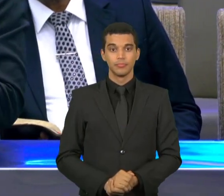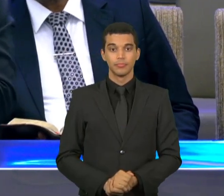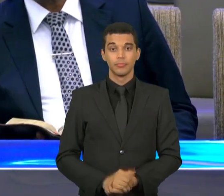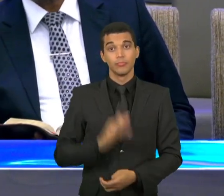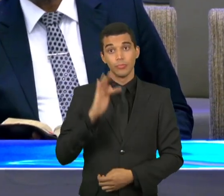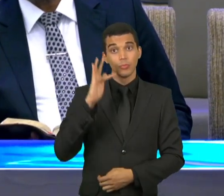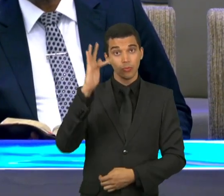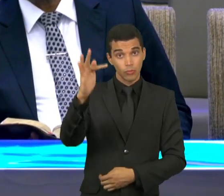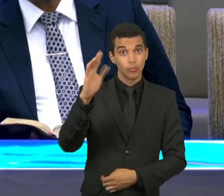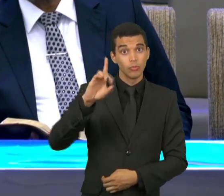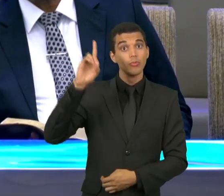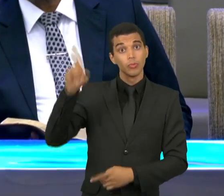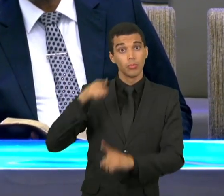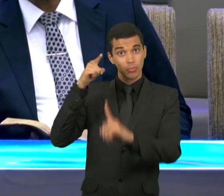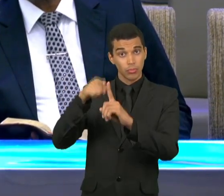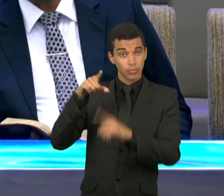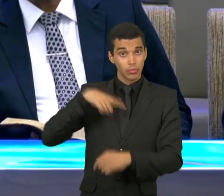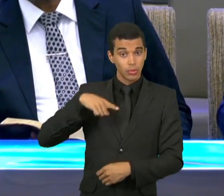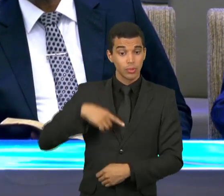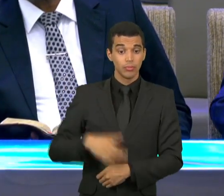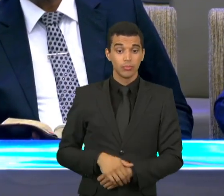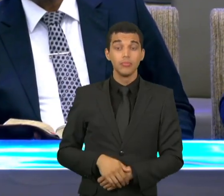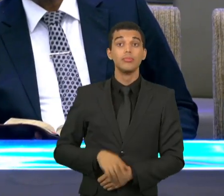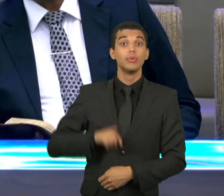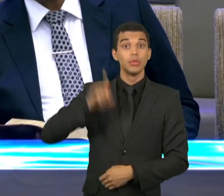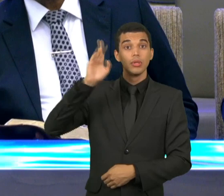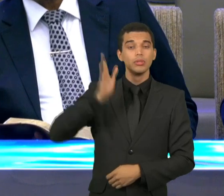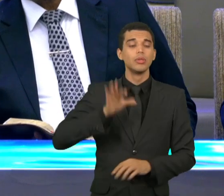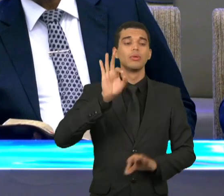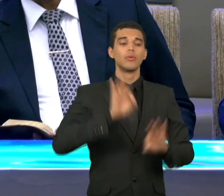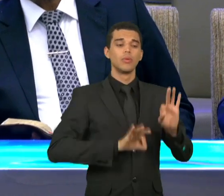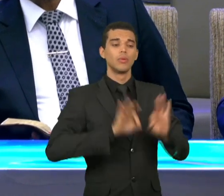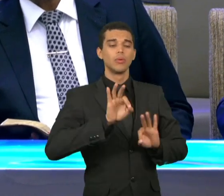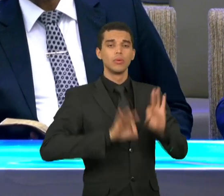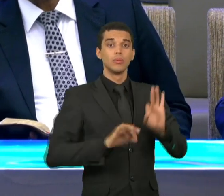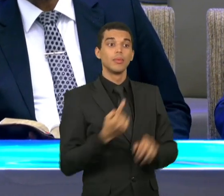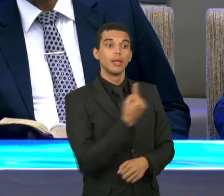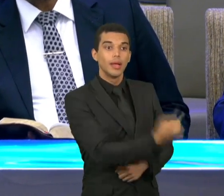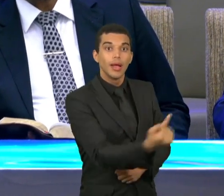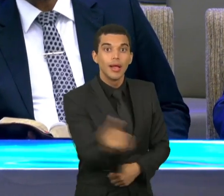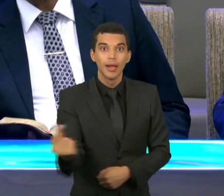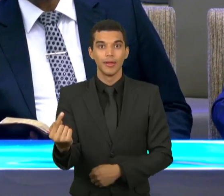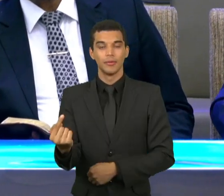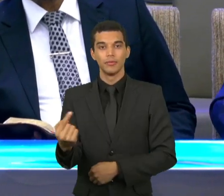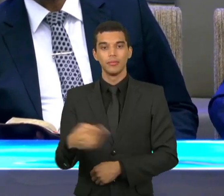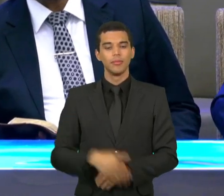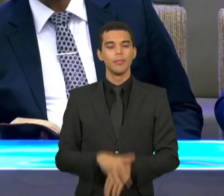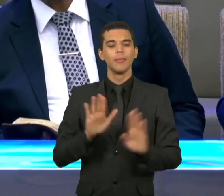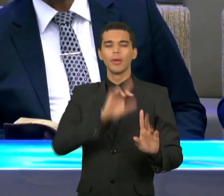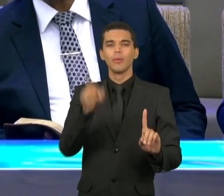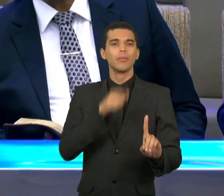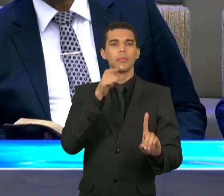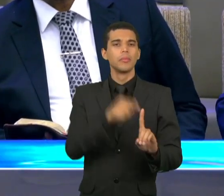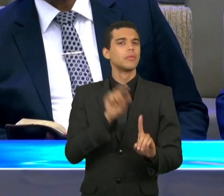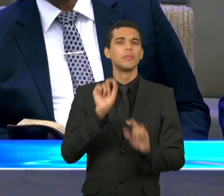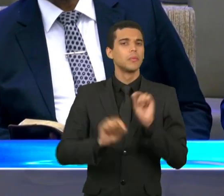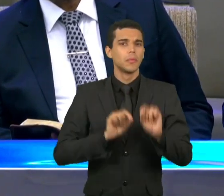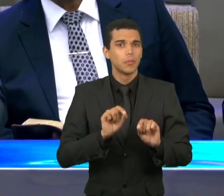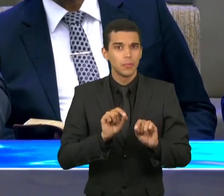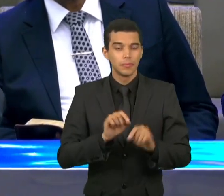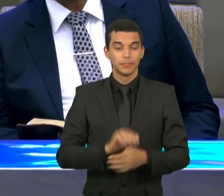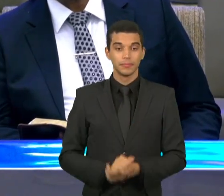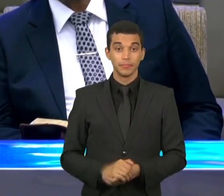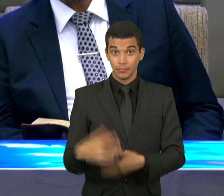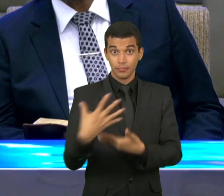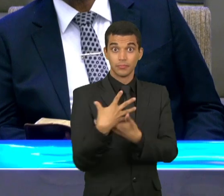ele já desenhou para cada um de nós. E o que é o propósito? O propósito,